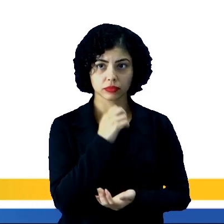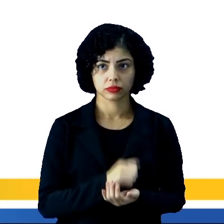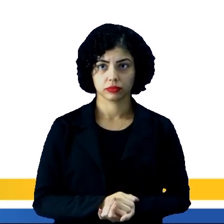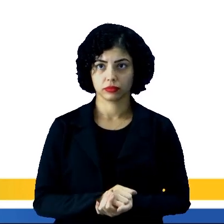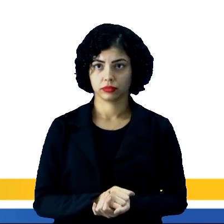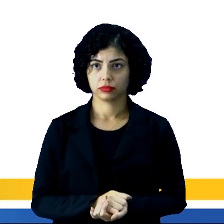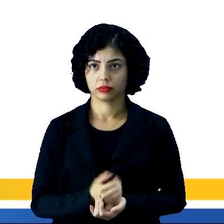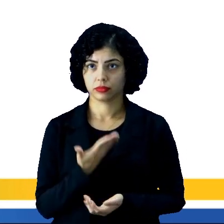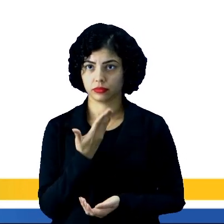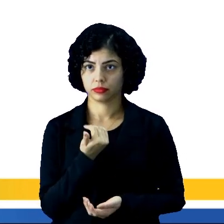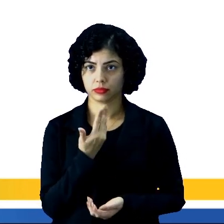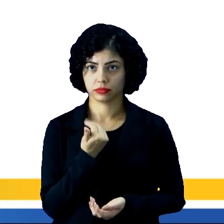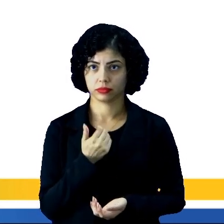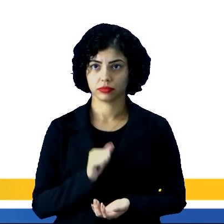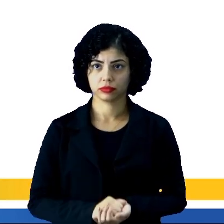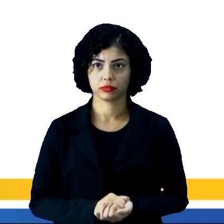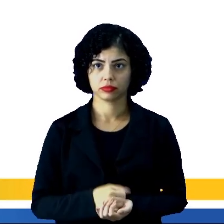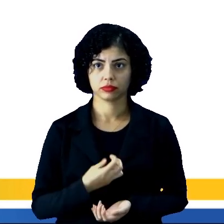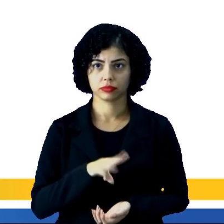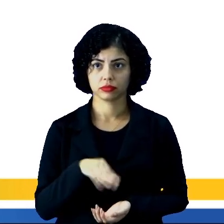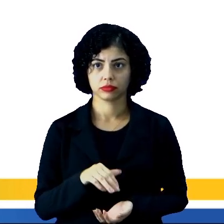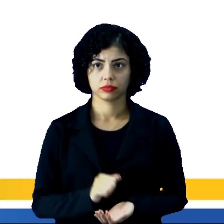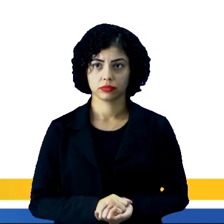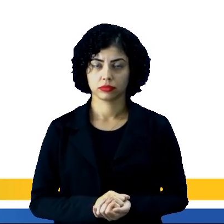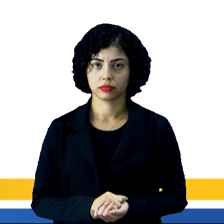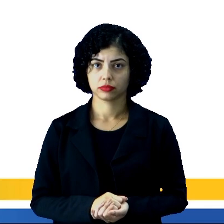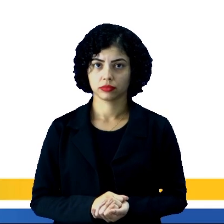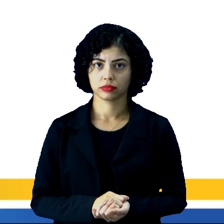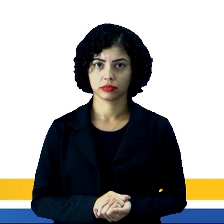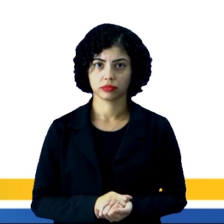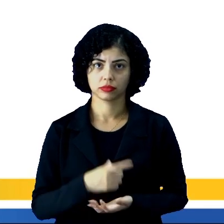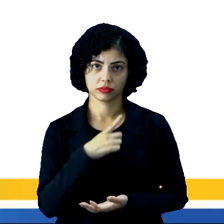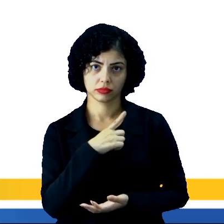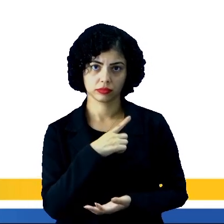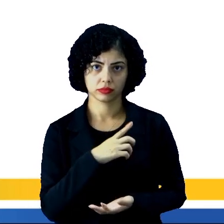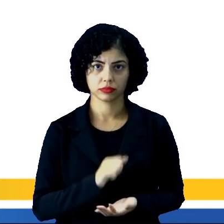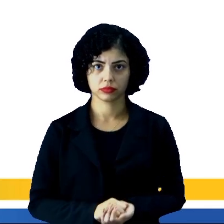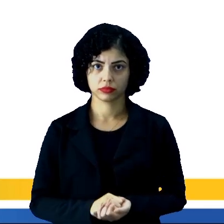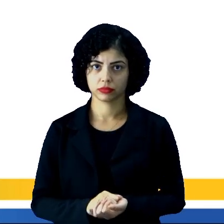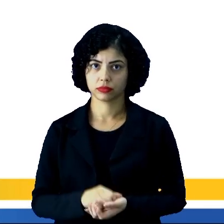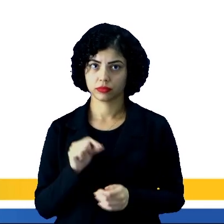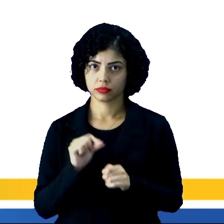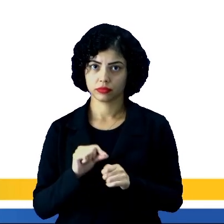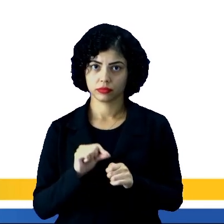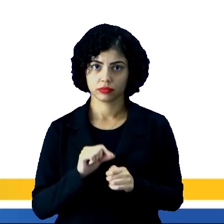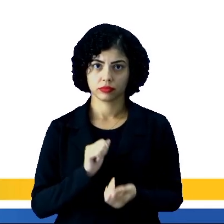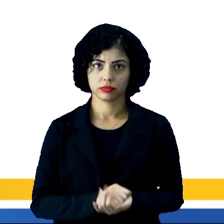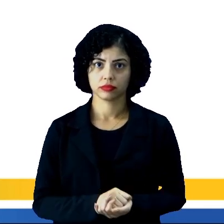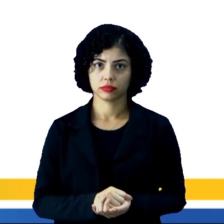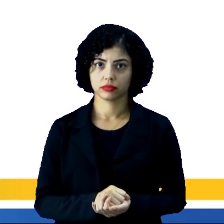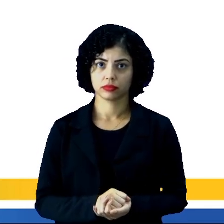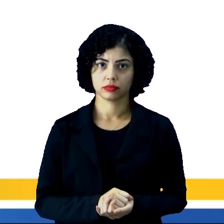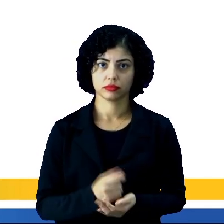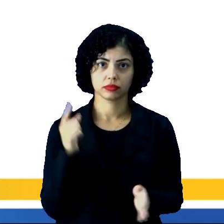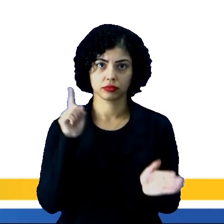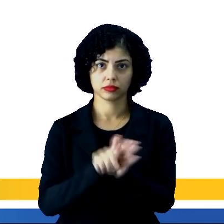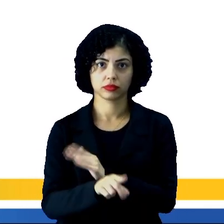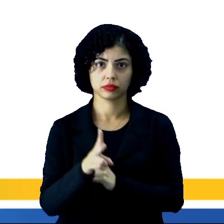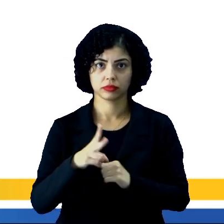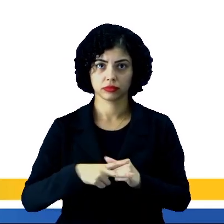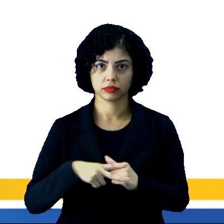Juan Compra comida que aí por isso que a gente né tem que fazer né perguntar por Weber